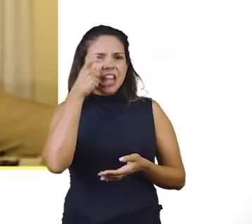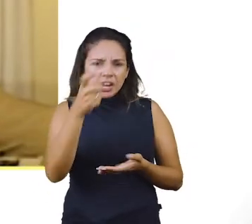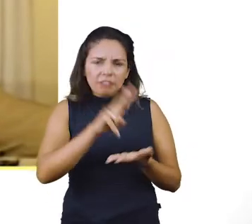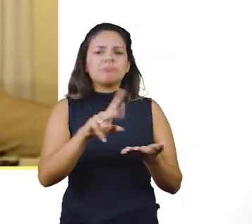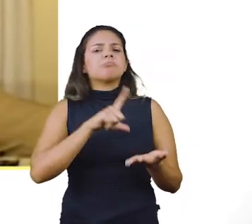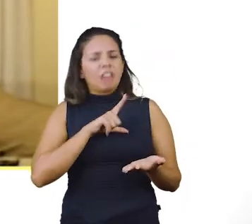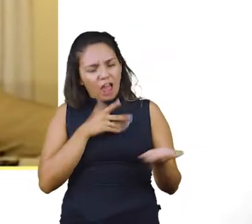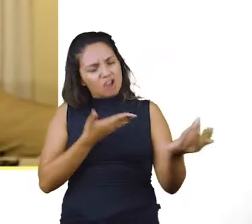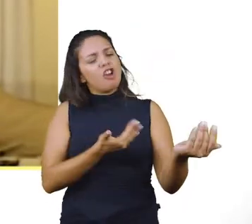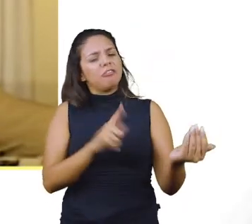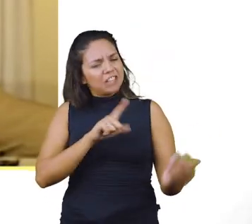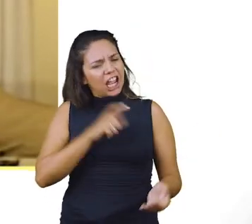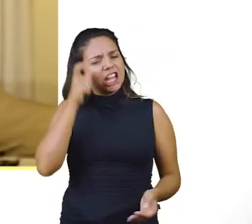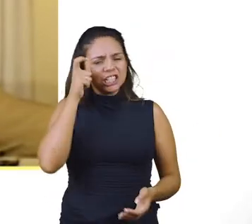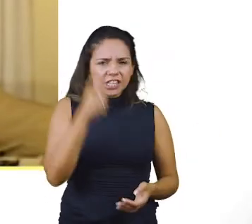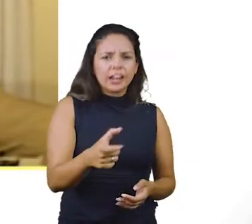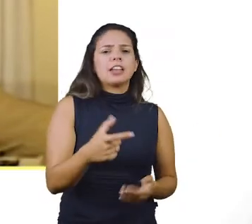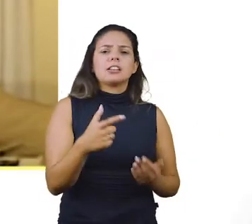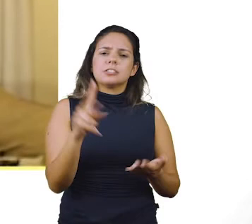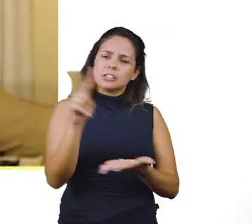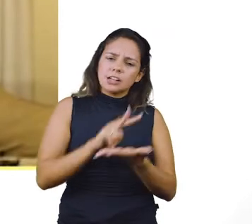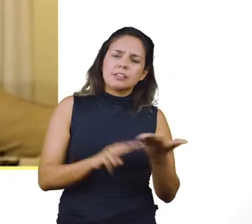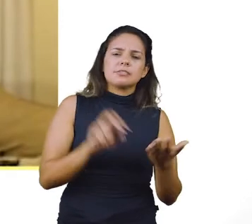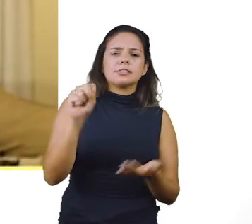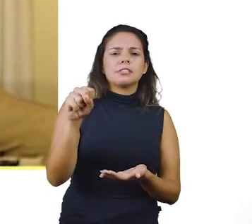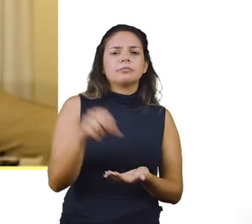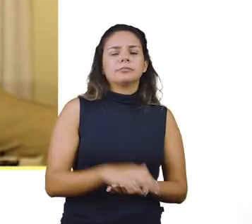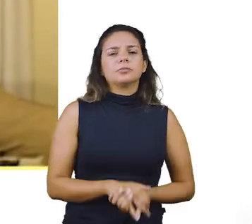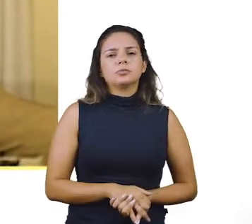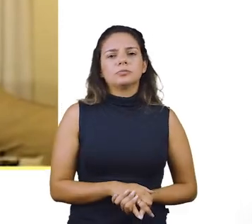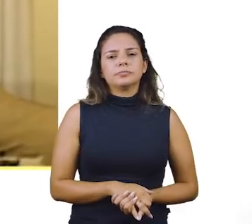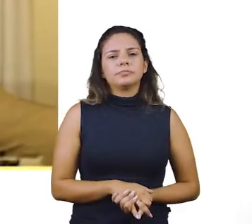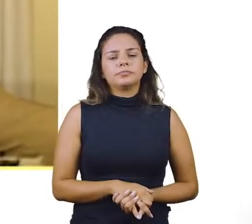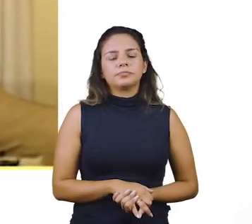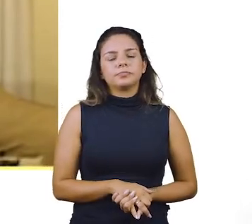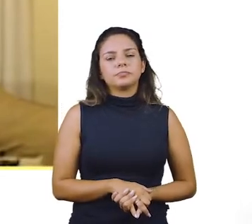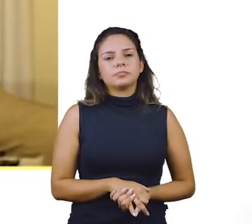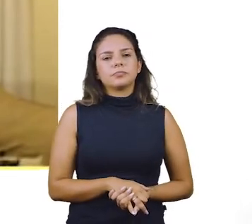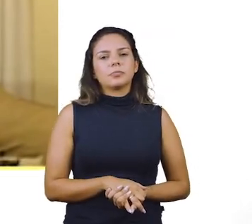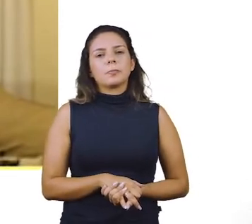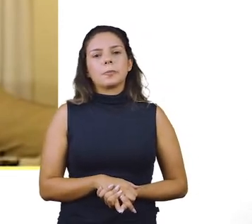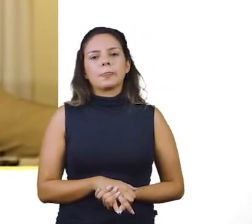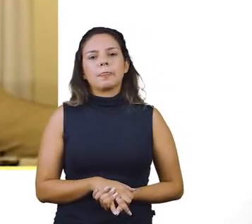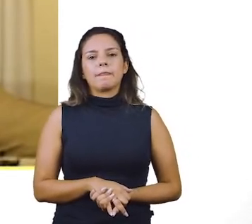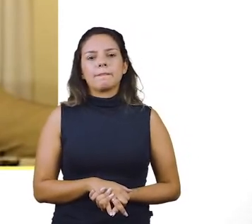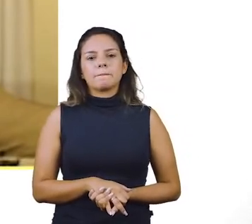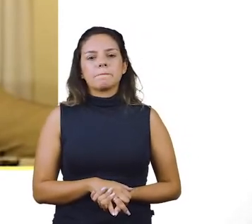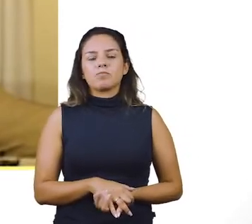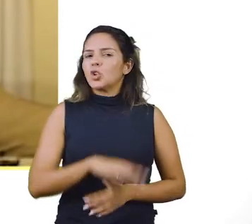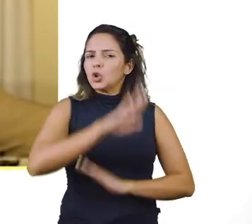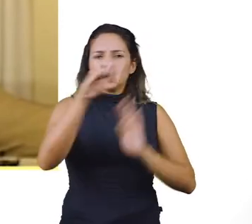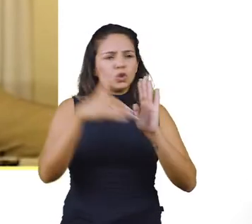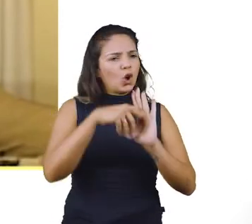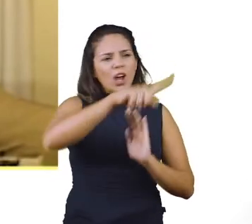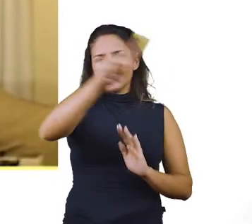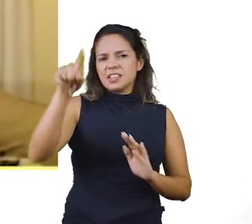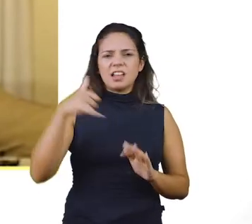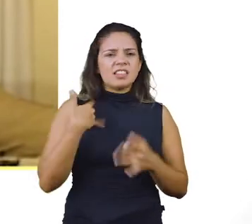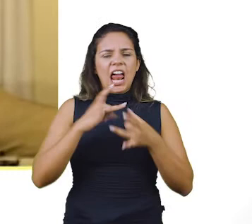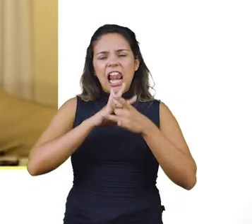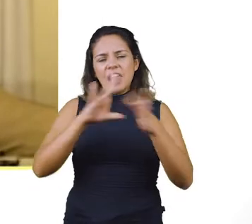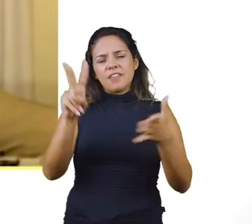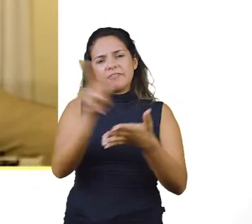não. Tenho esse receio de falar isso ainda, mas eu acho que nunca faltou. Acho que não falta de nenhuma faixa etária, não. Acho que tem um preconceito